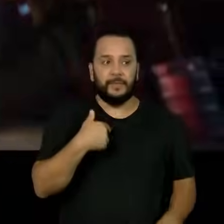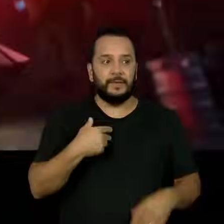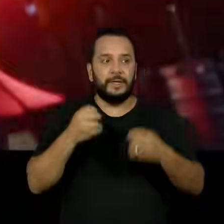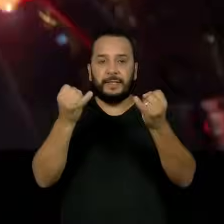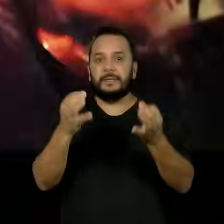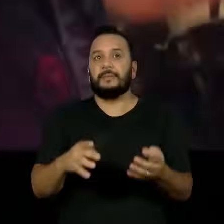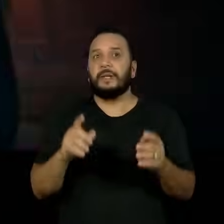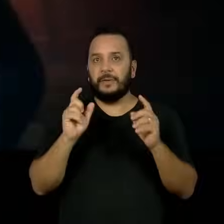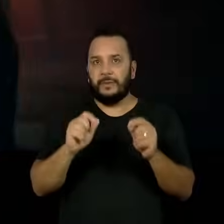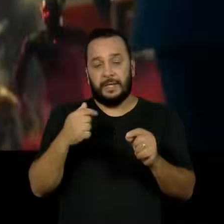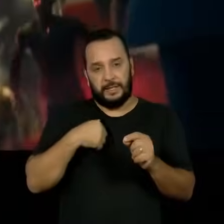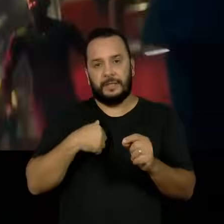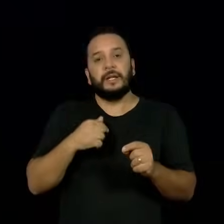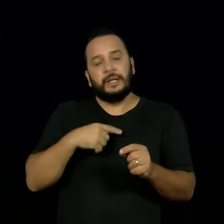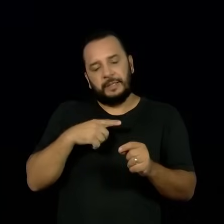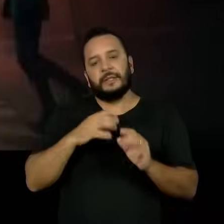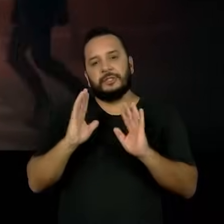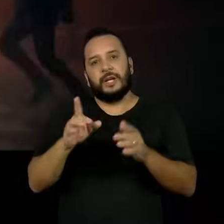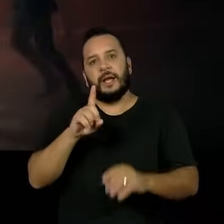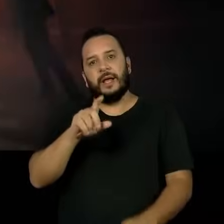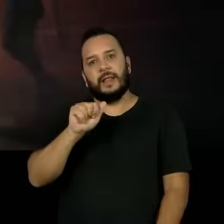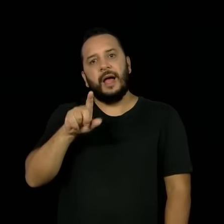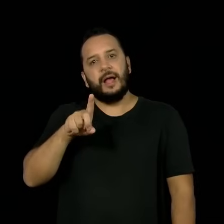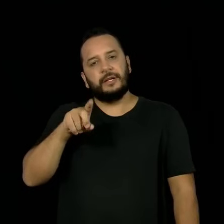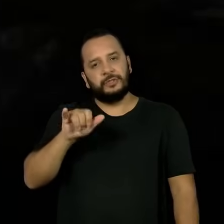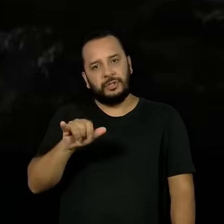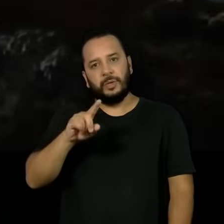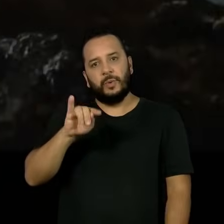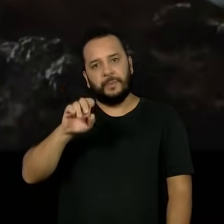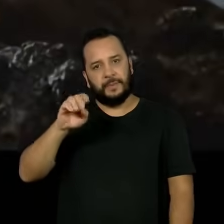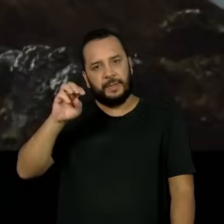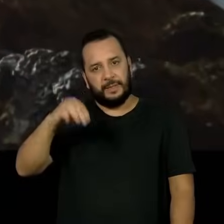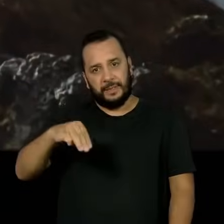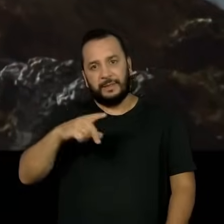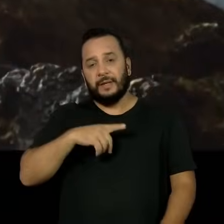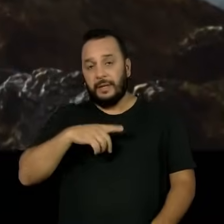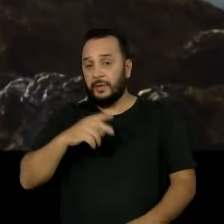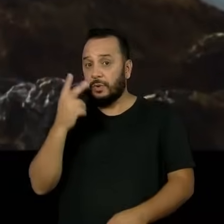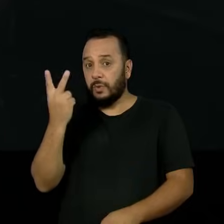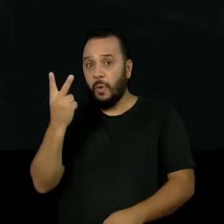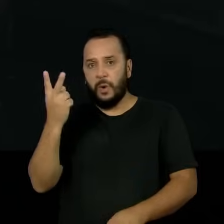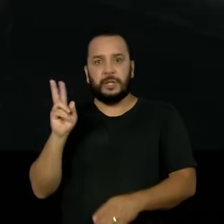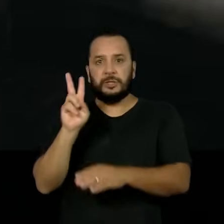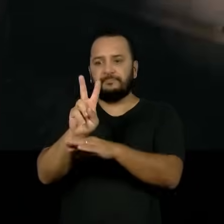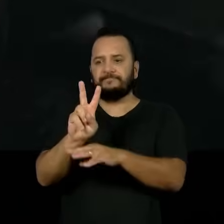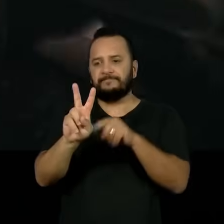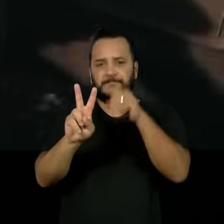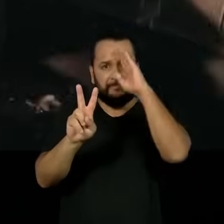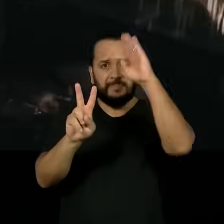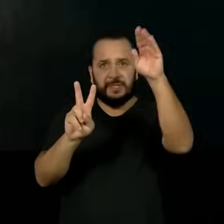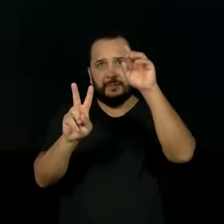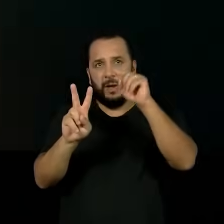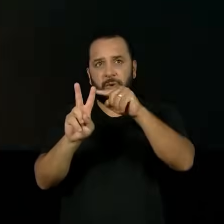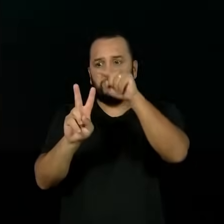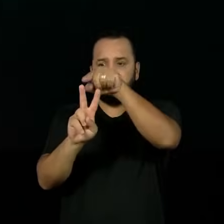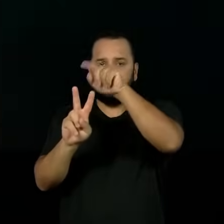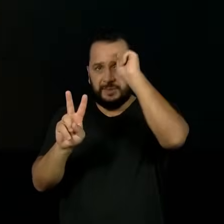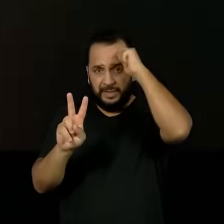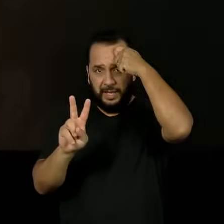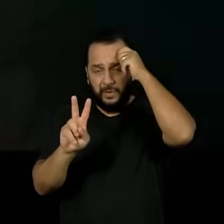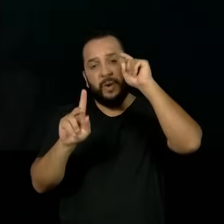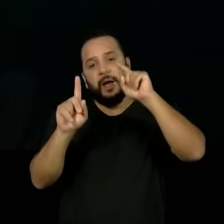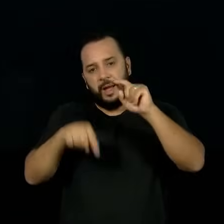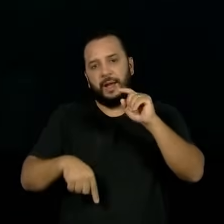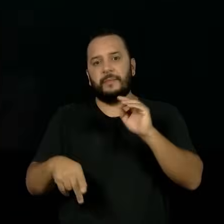mais atuais, como Deadloop, que são dois protagonistas negros, esse jogo ele é